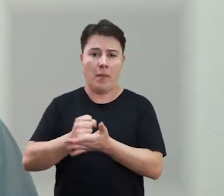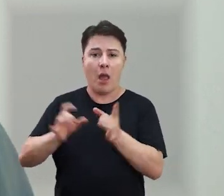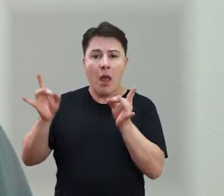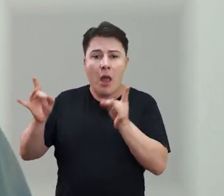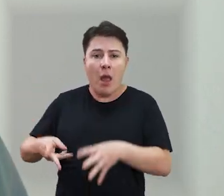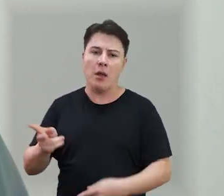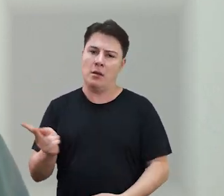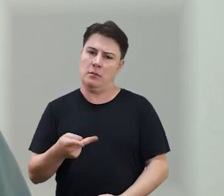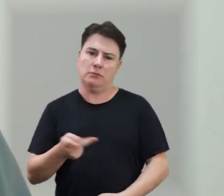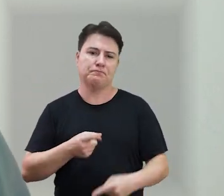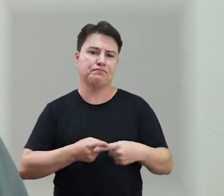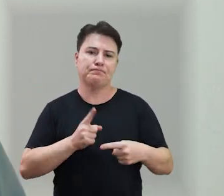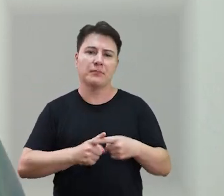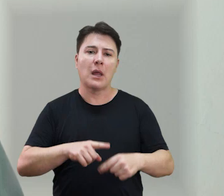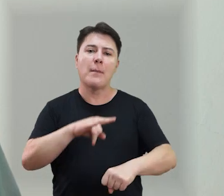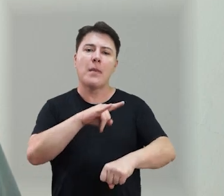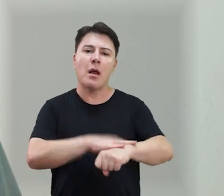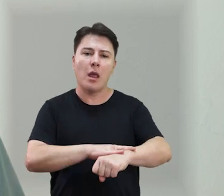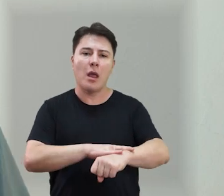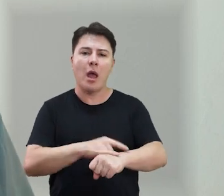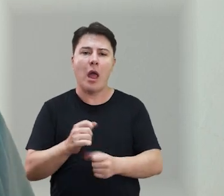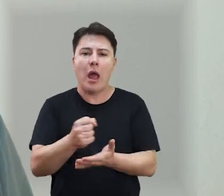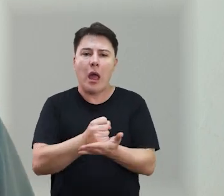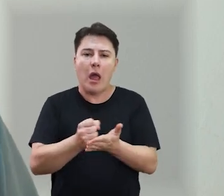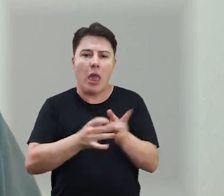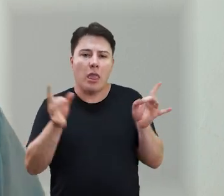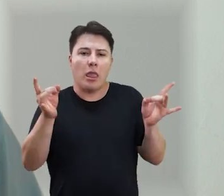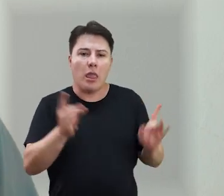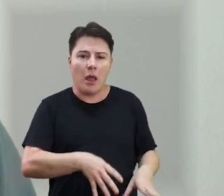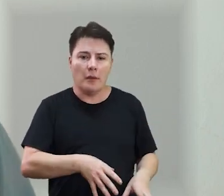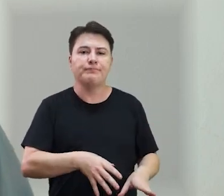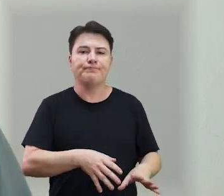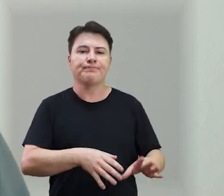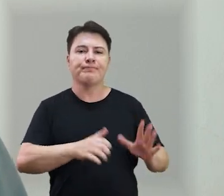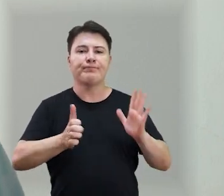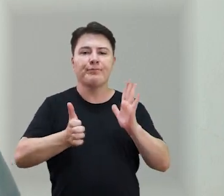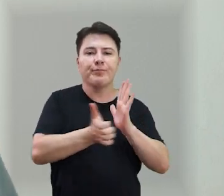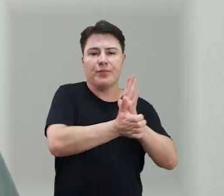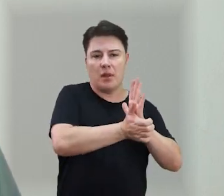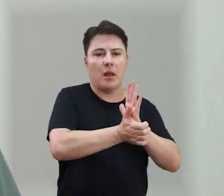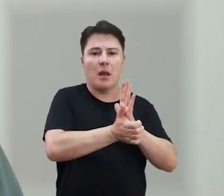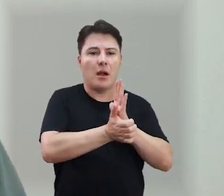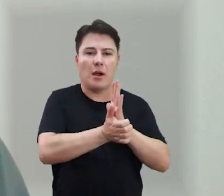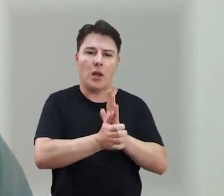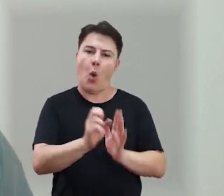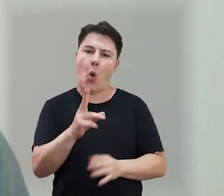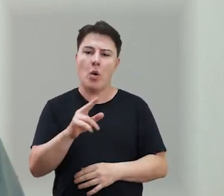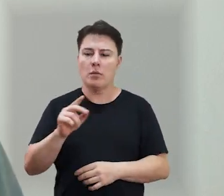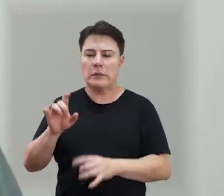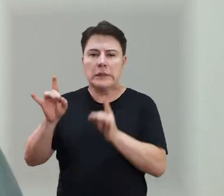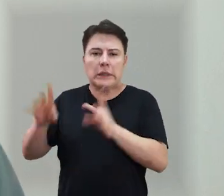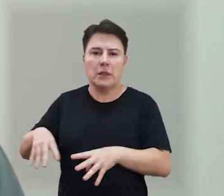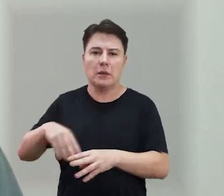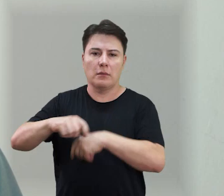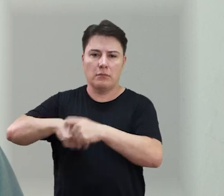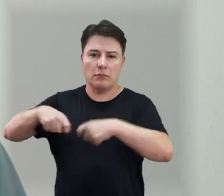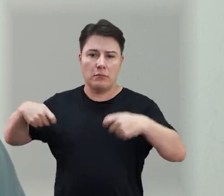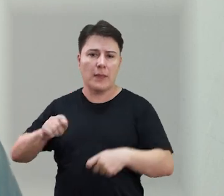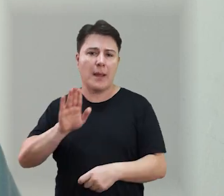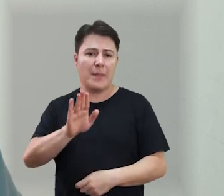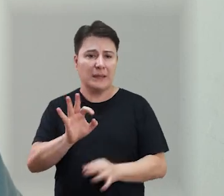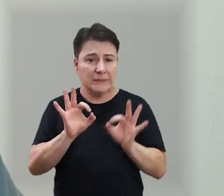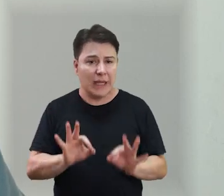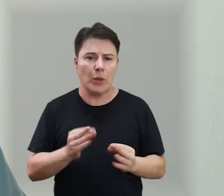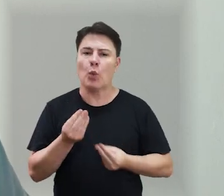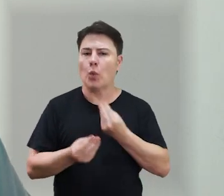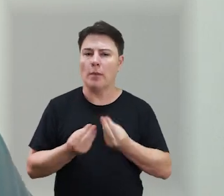água o descarte também quando você conversa com a população o descarte também é incorreto pessoa joga